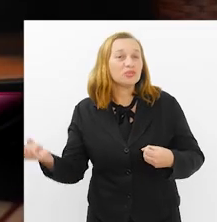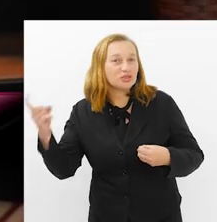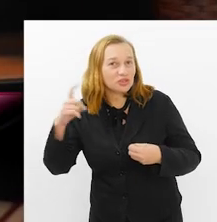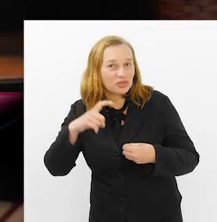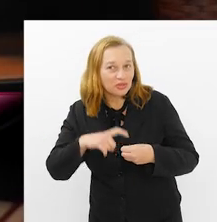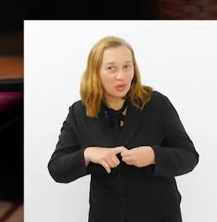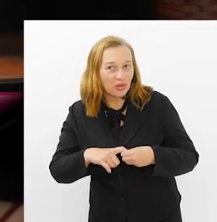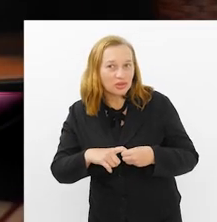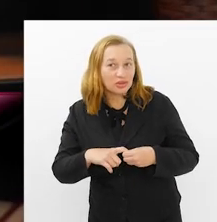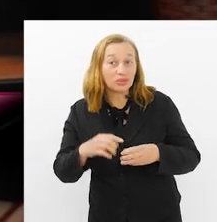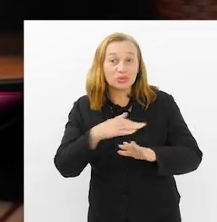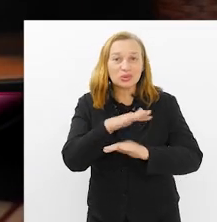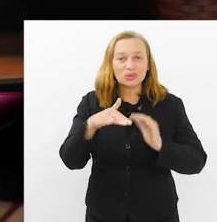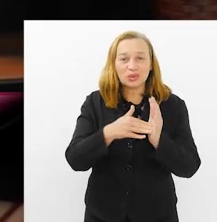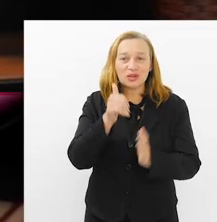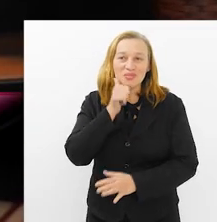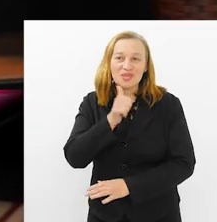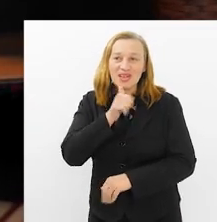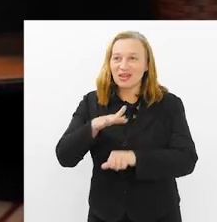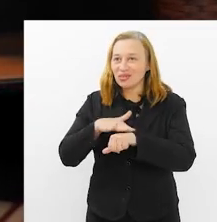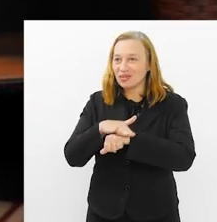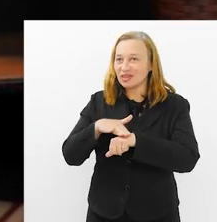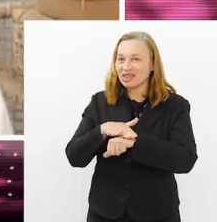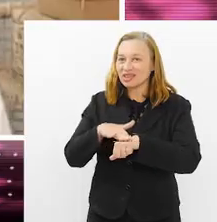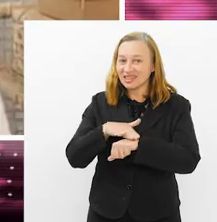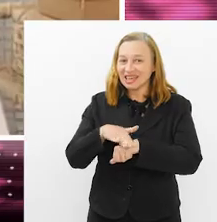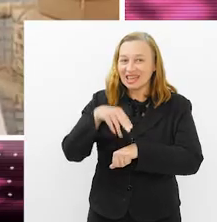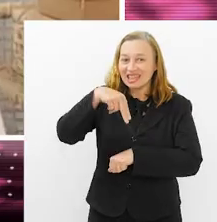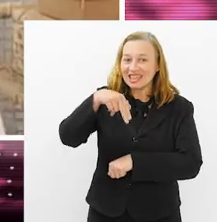Estamos de volta com Toda Mulher, conversando com